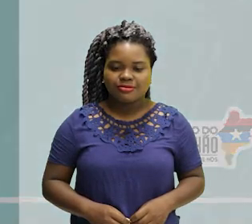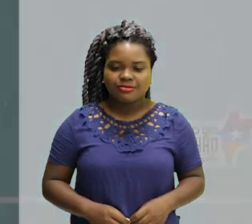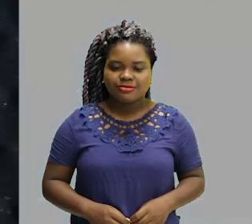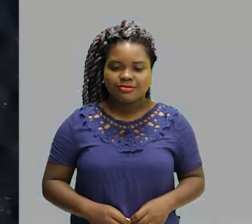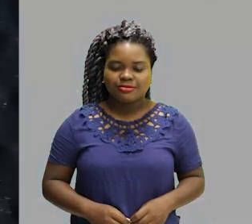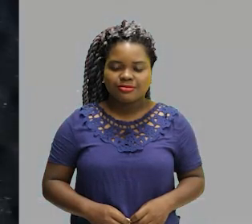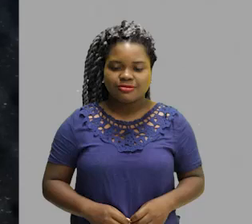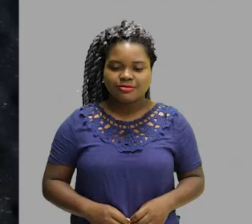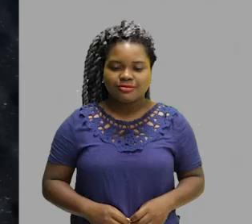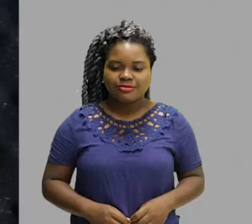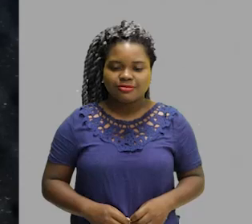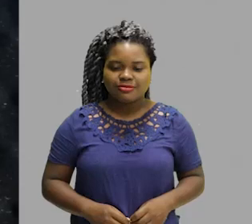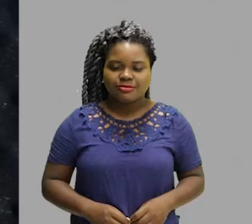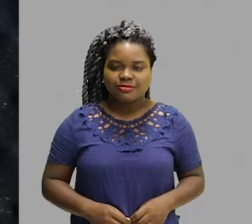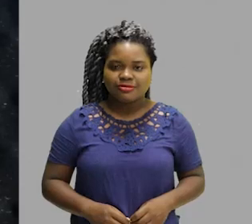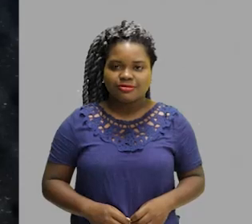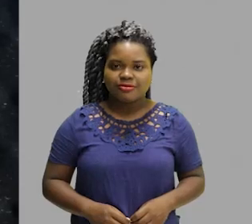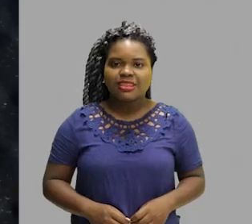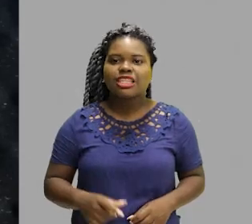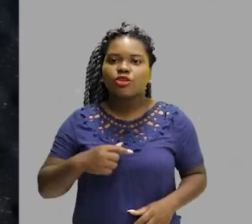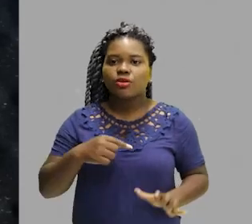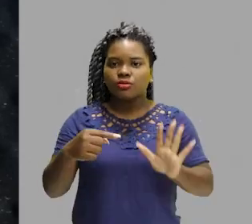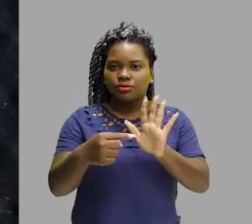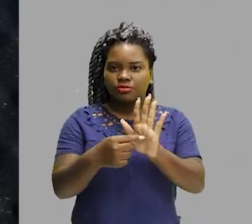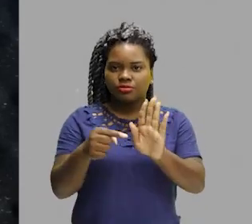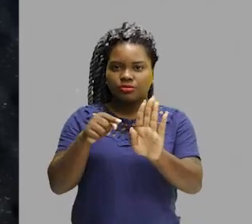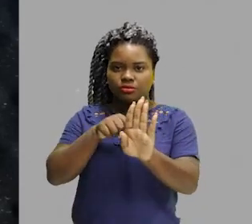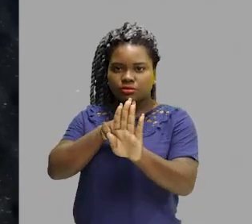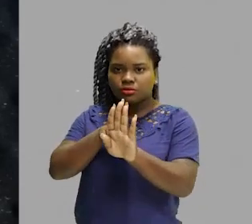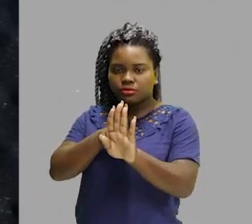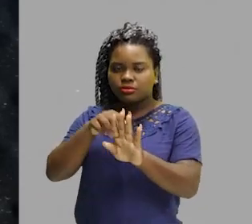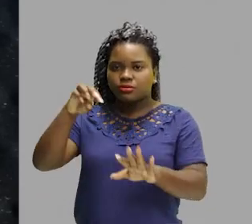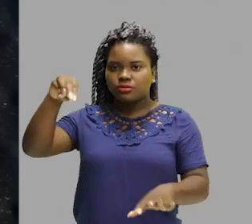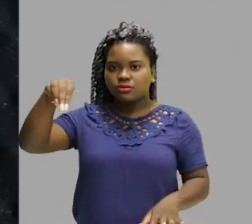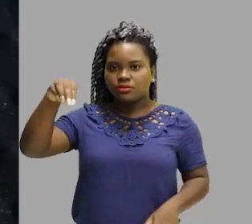metáfora, uma figura de linguagem. A metáfora, gente, é aquela figura de